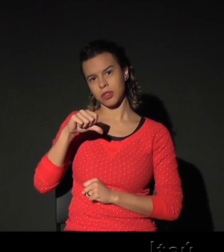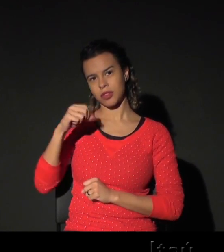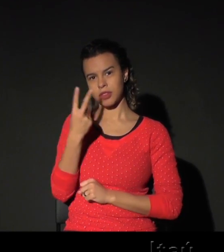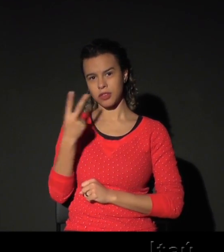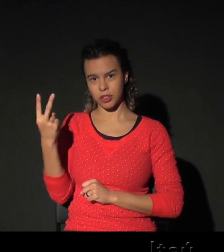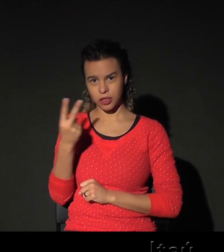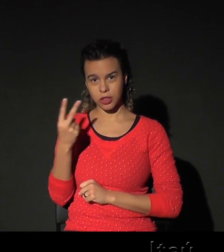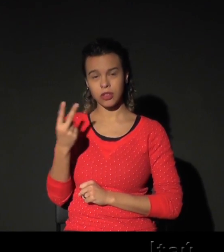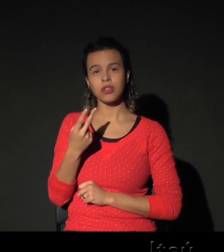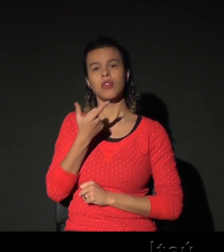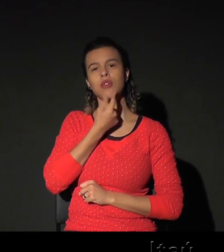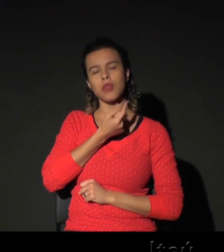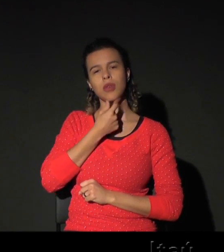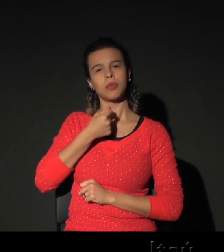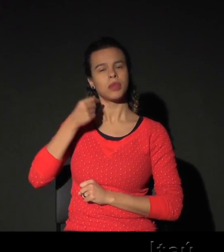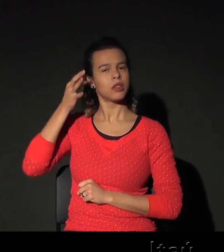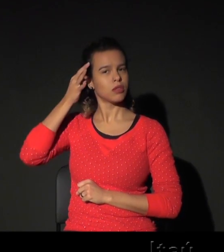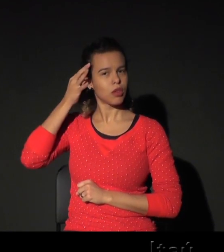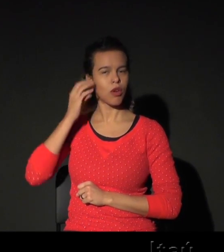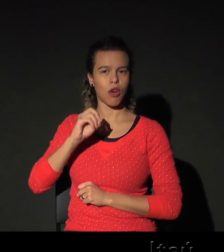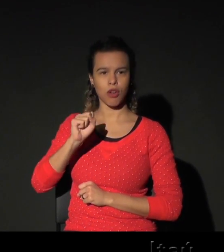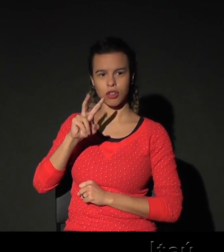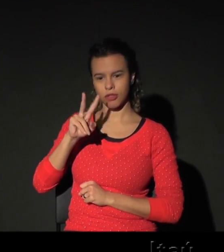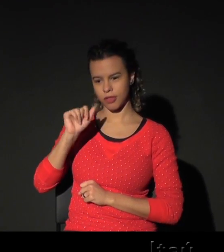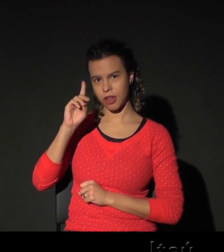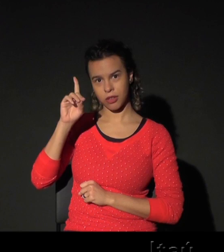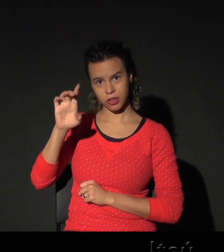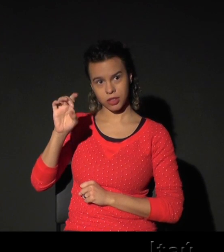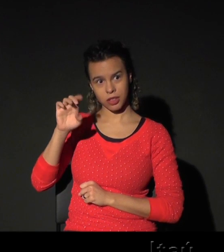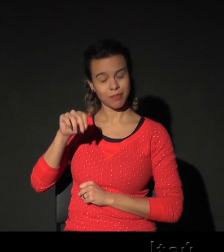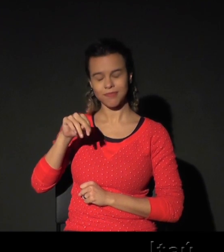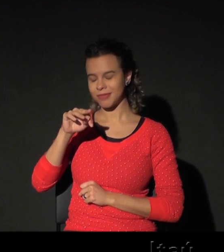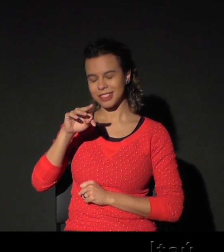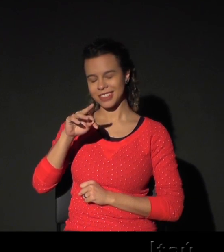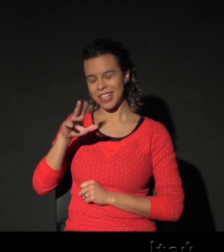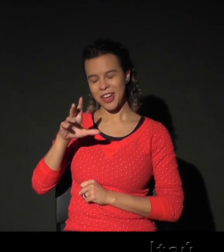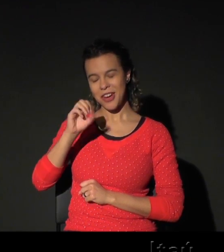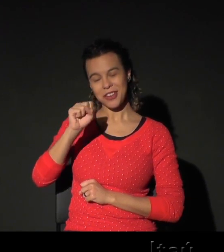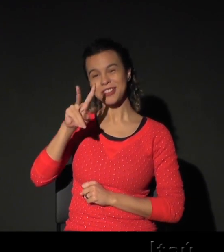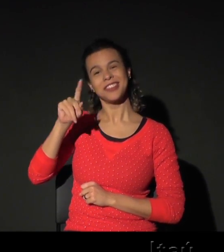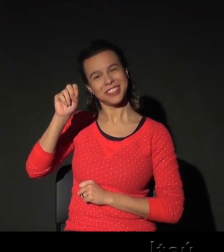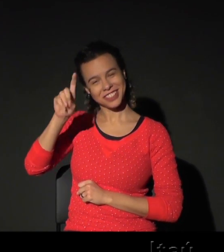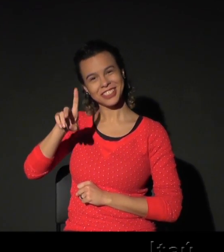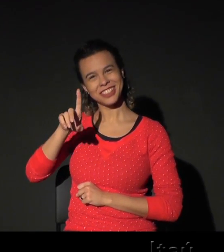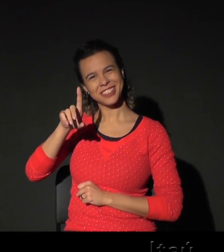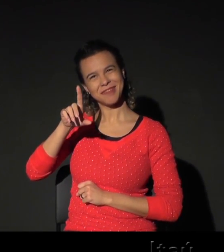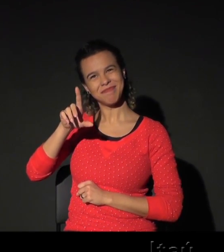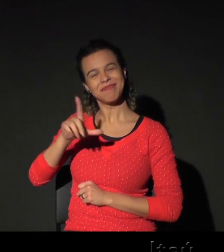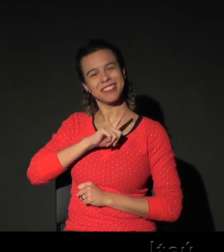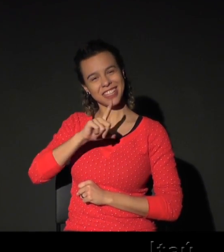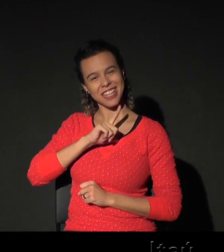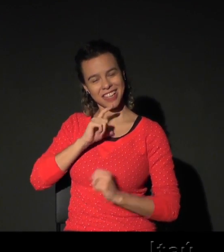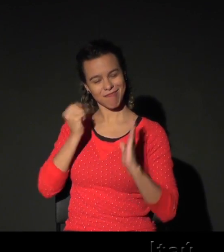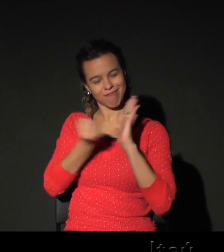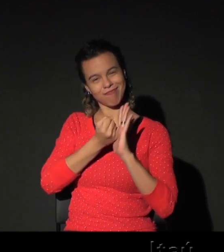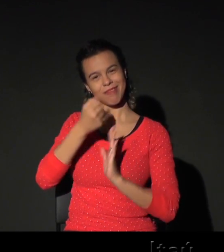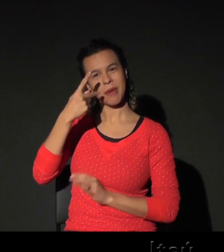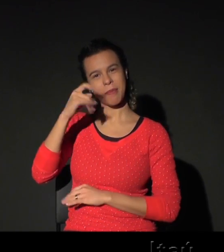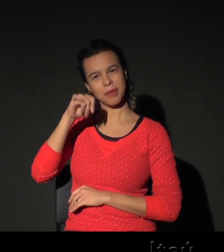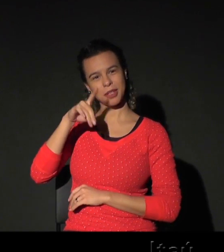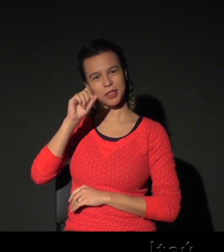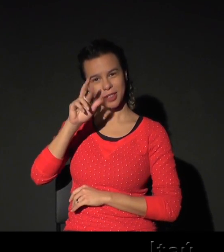Andrade né vai falar do matriarcado de Pindorama né então o matriarcado de Pindorama era uma na um